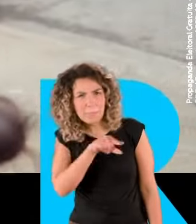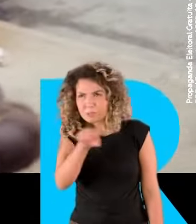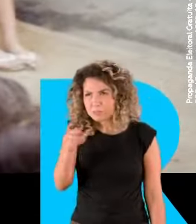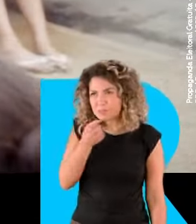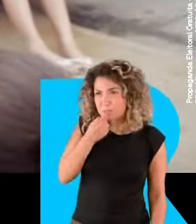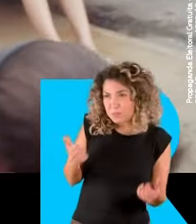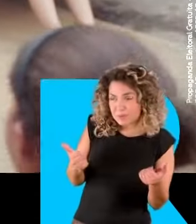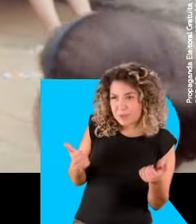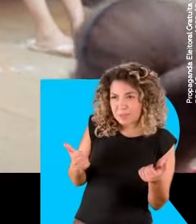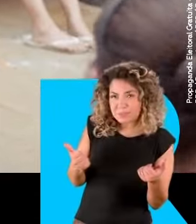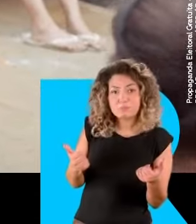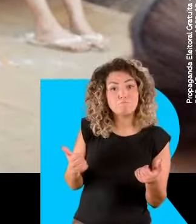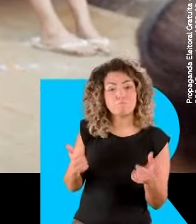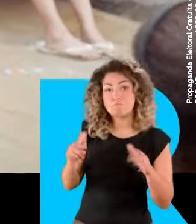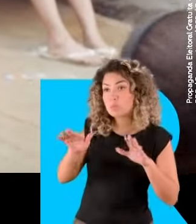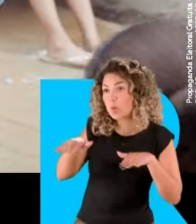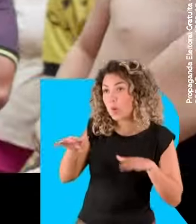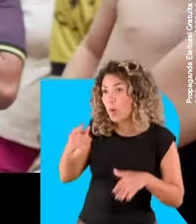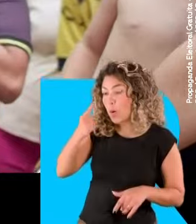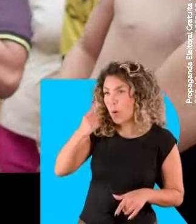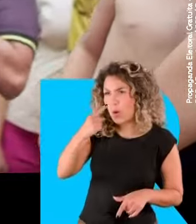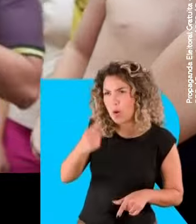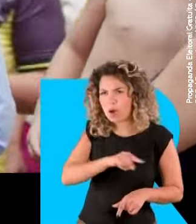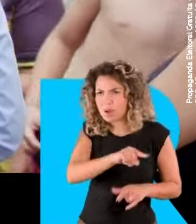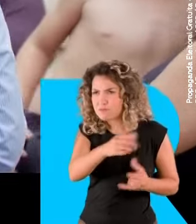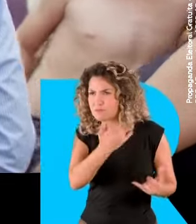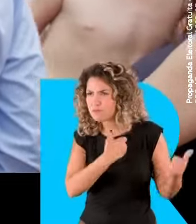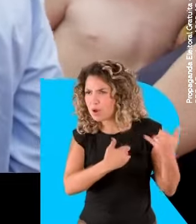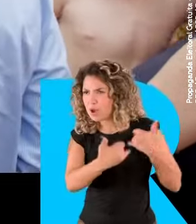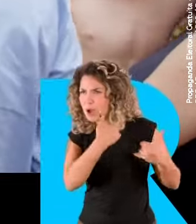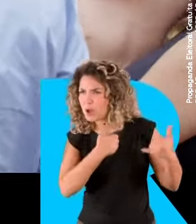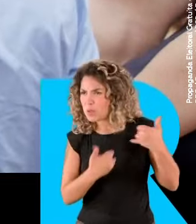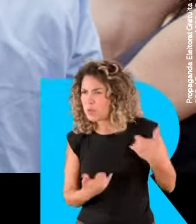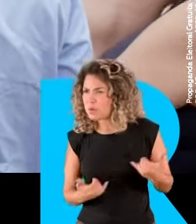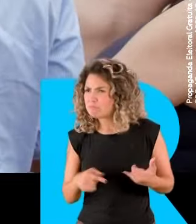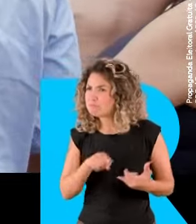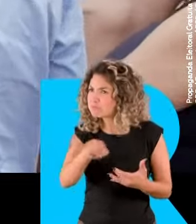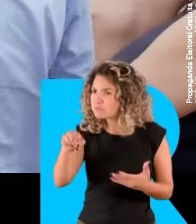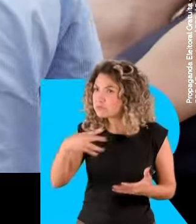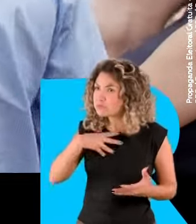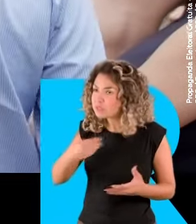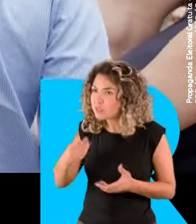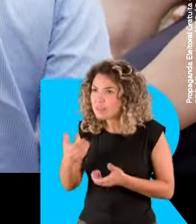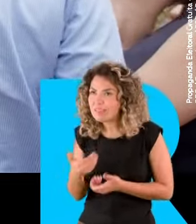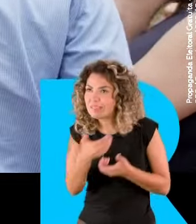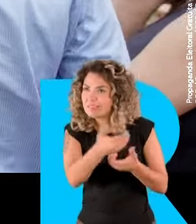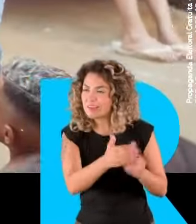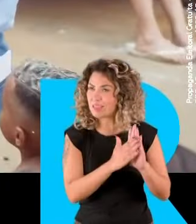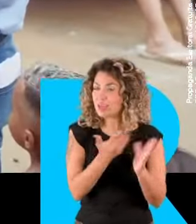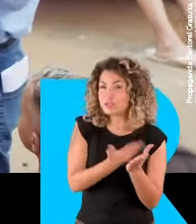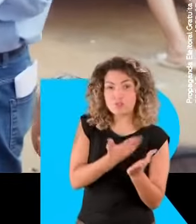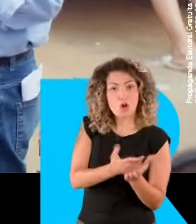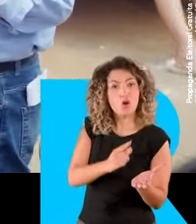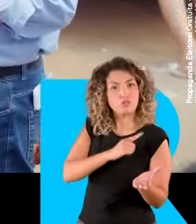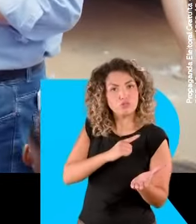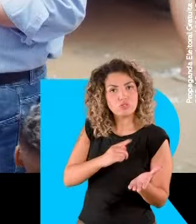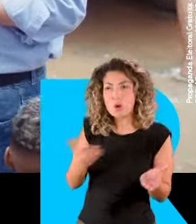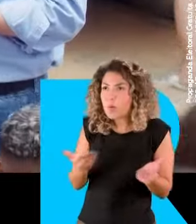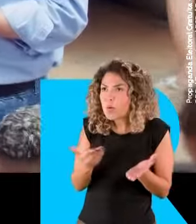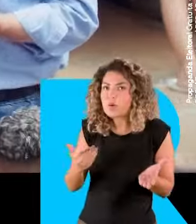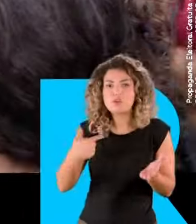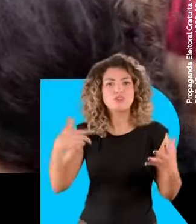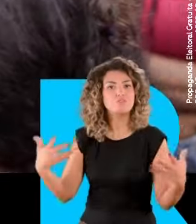Tudo bem, mães? Tudo. Olha, me falaram aqui que vocês têm os filhos na creche. Que nossas